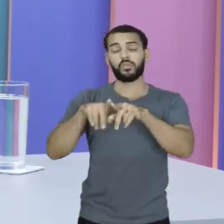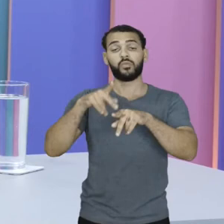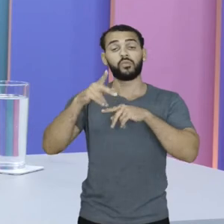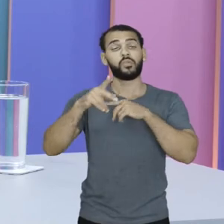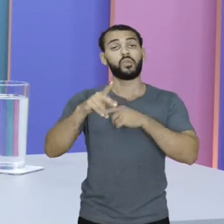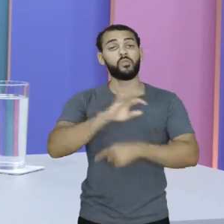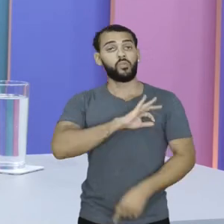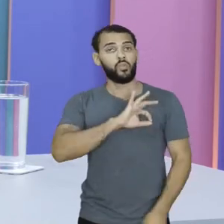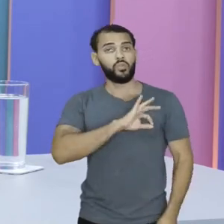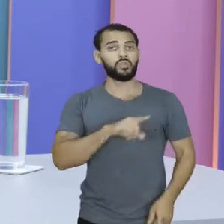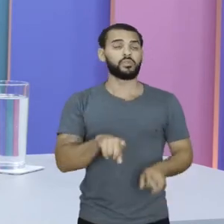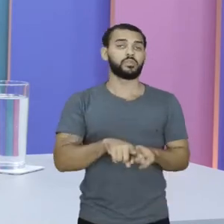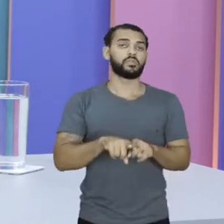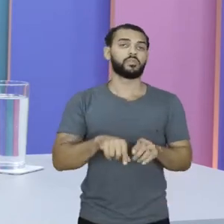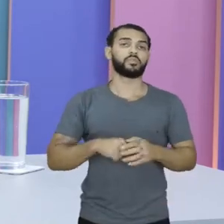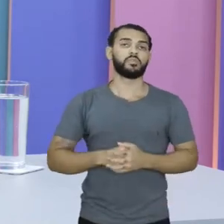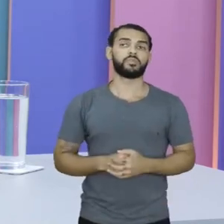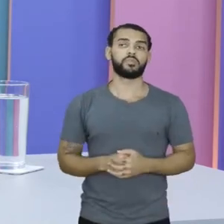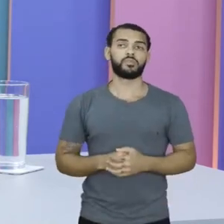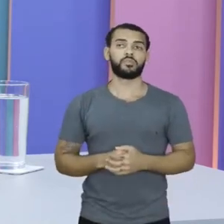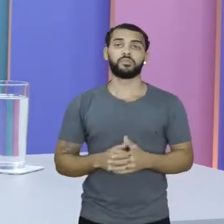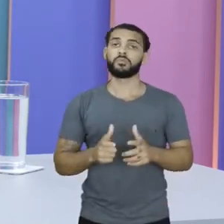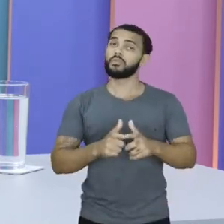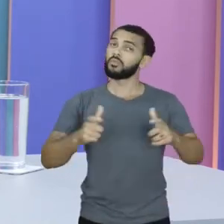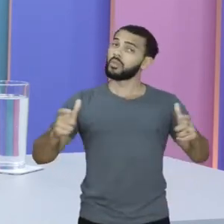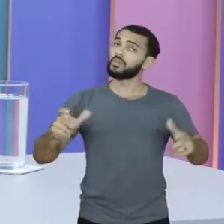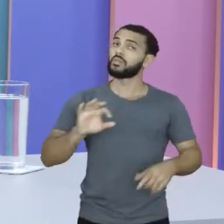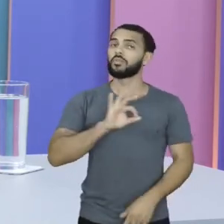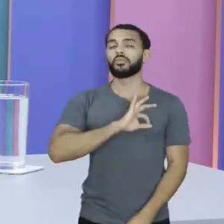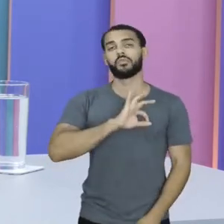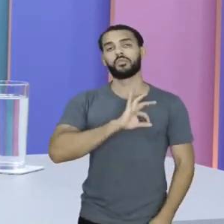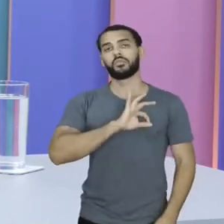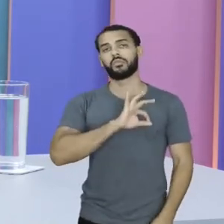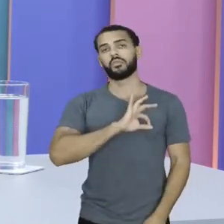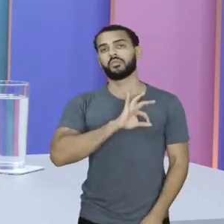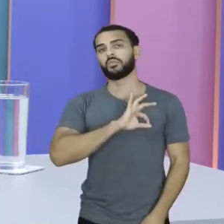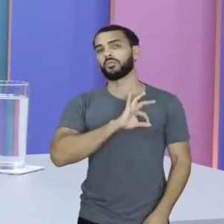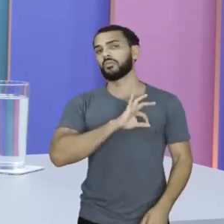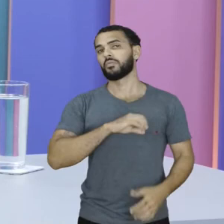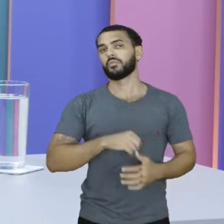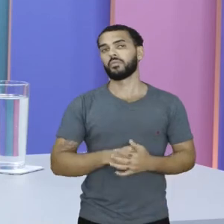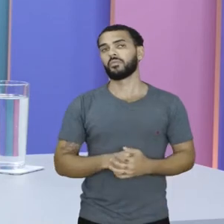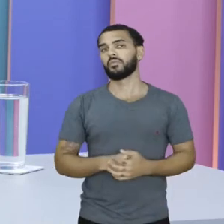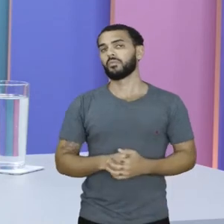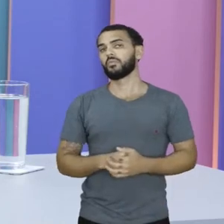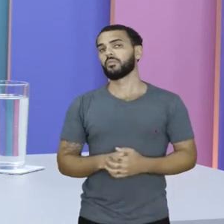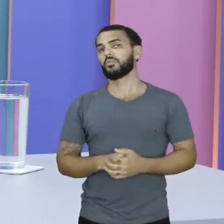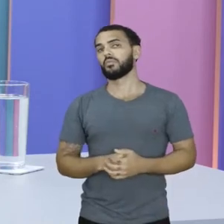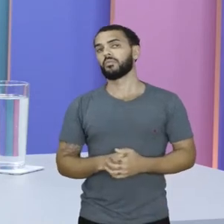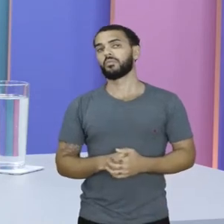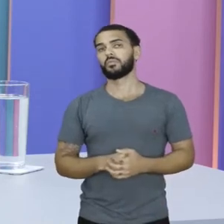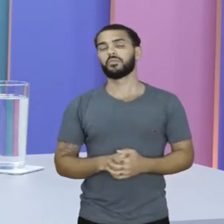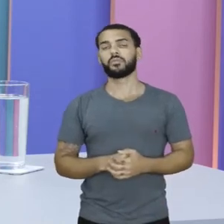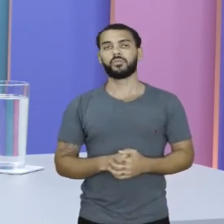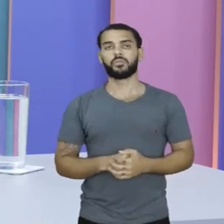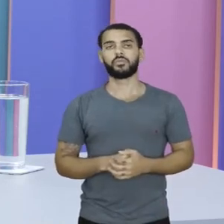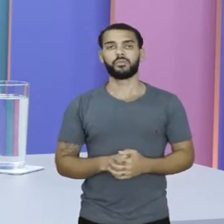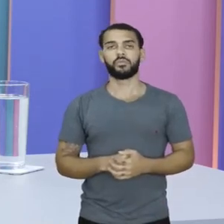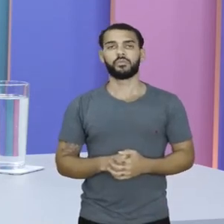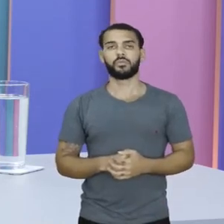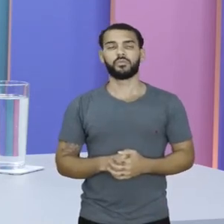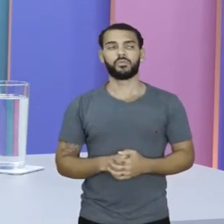né? Infelizmente, boa parte das polícias aderiram, né?